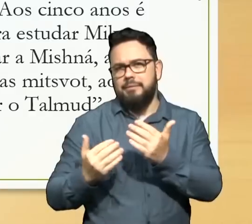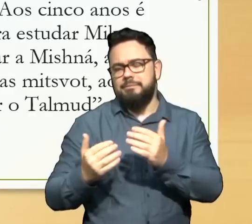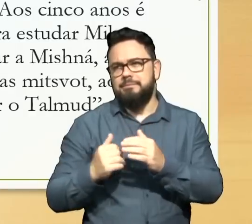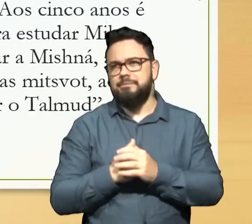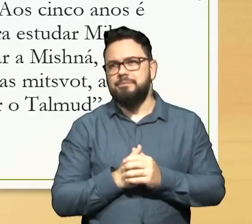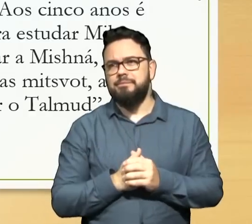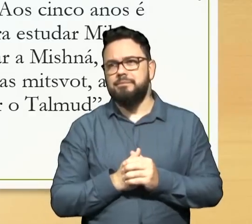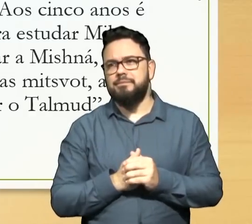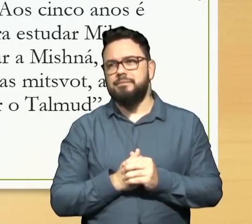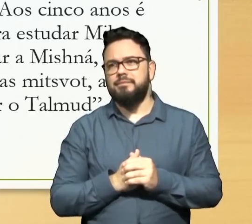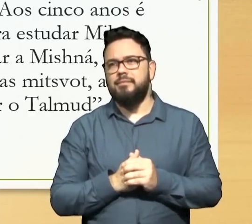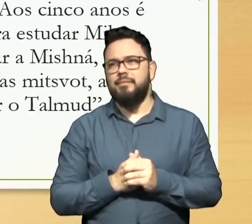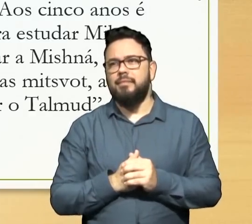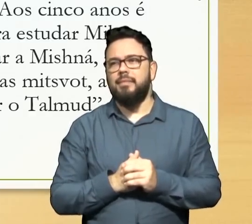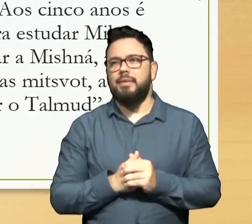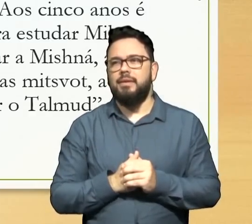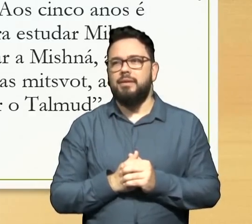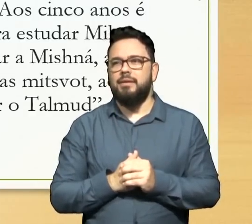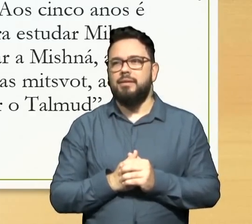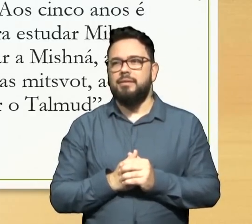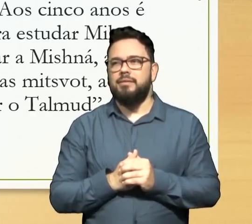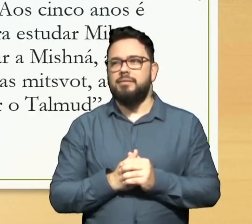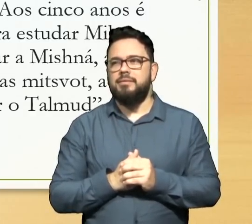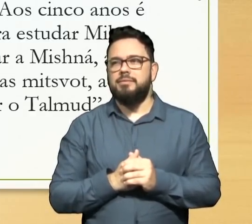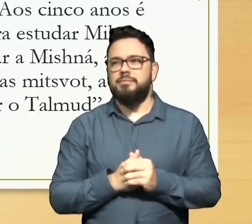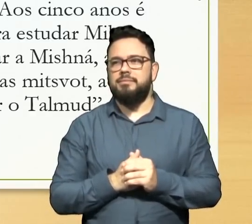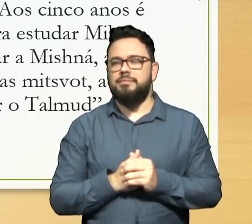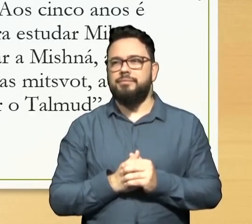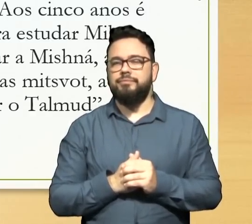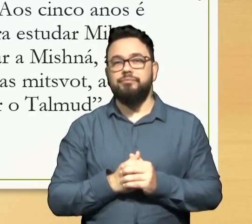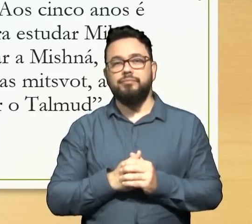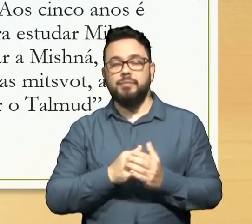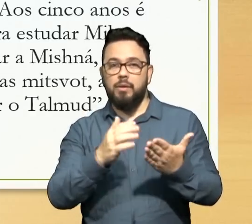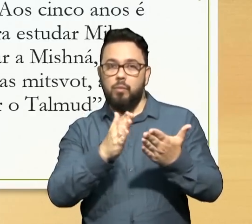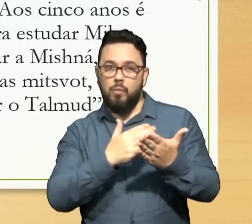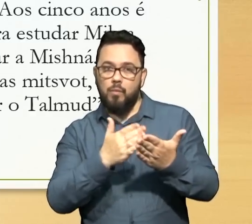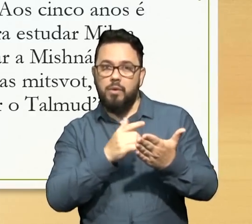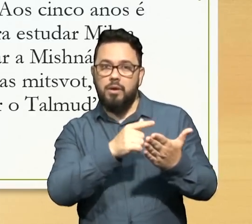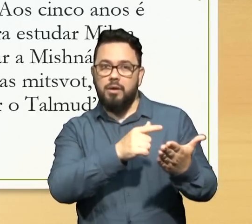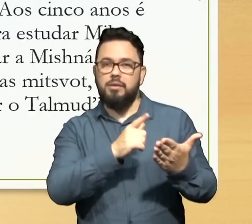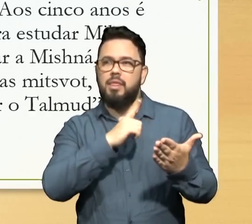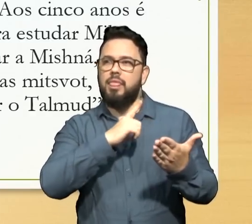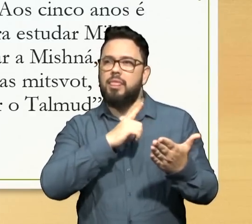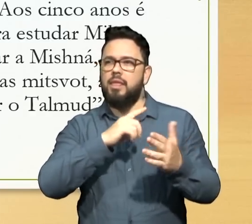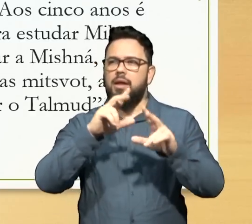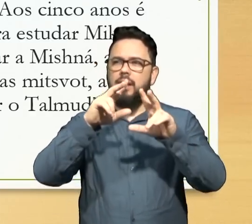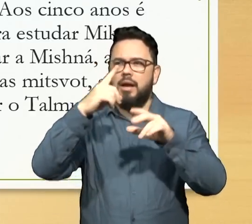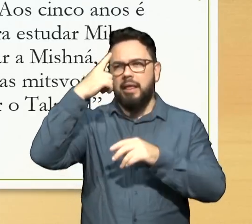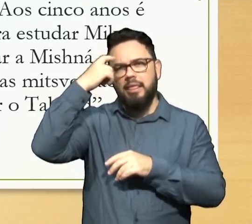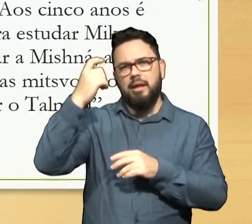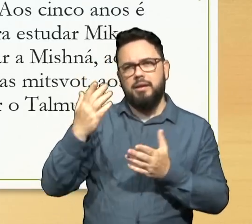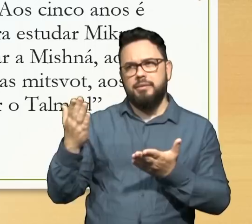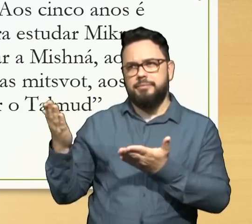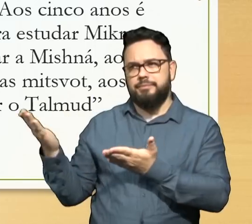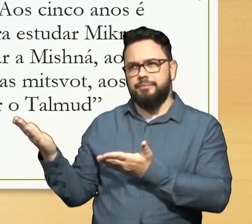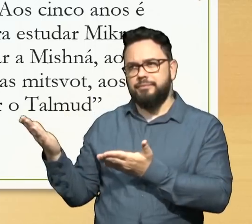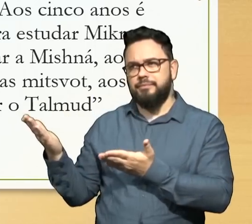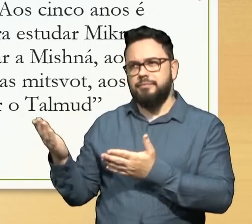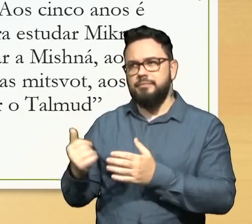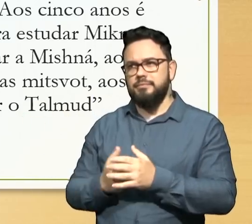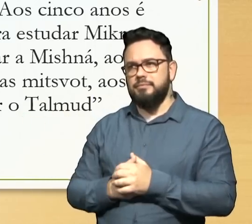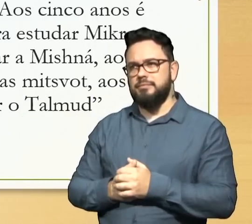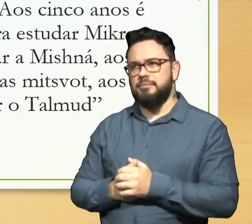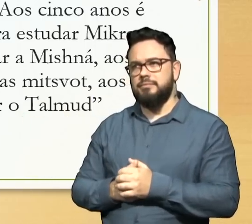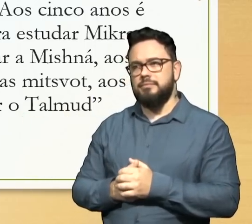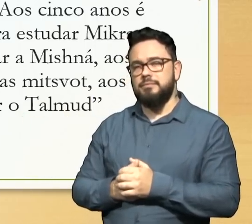Você tem o piquei avot que é a tradução dos Pais lá diz assim Judá bent temá aos 5 anos e atingido a idade